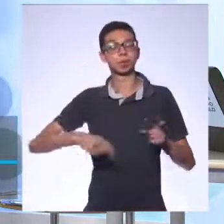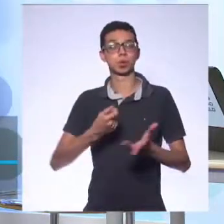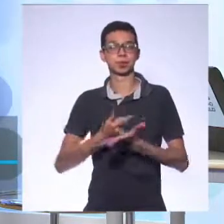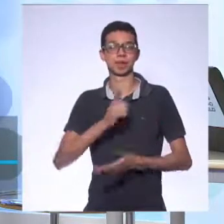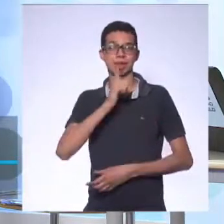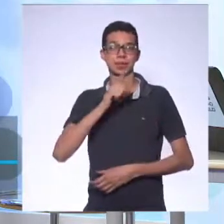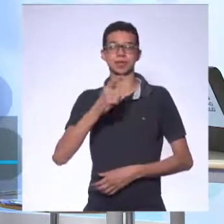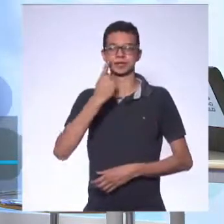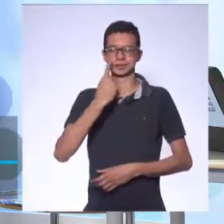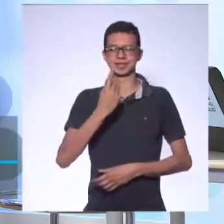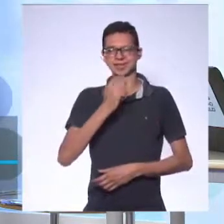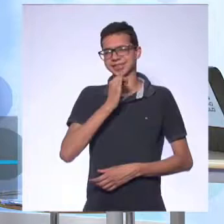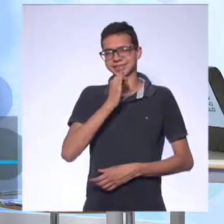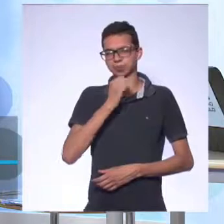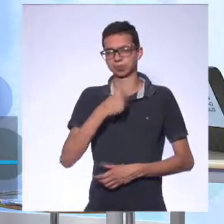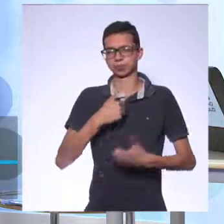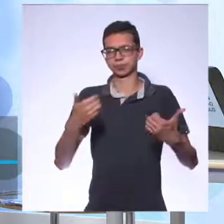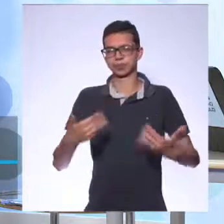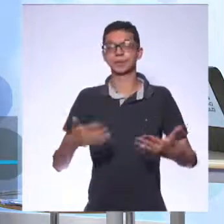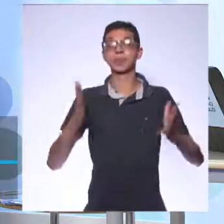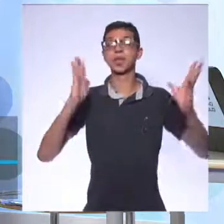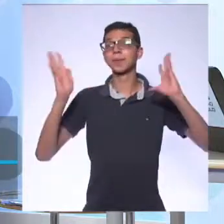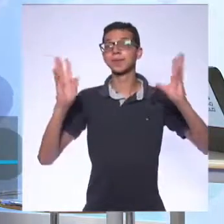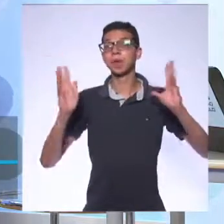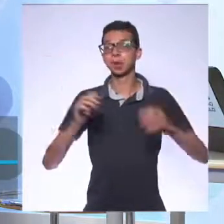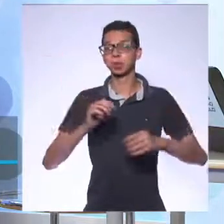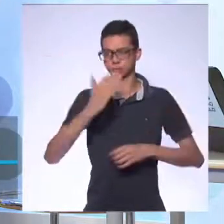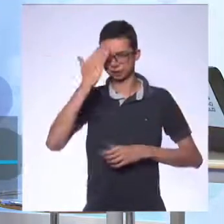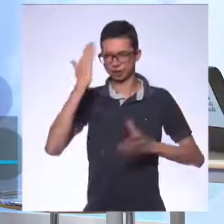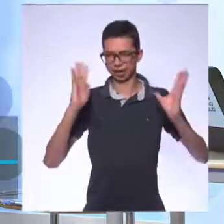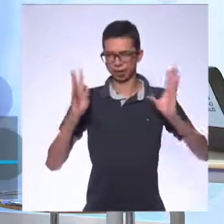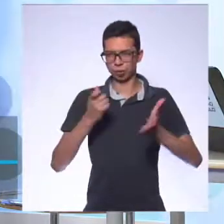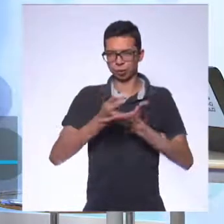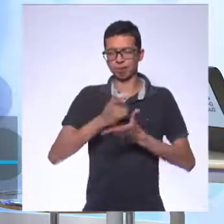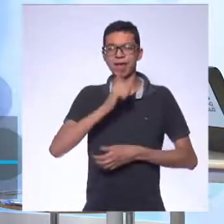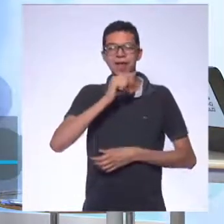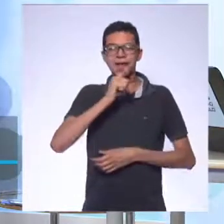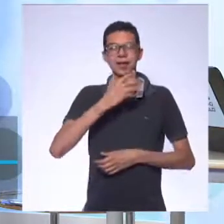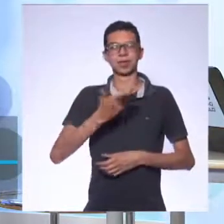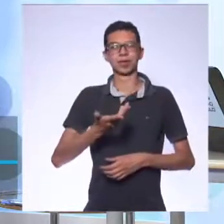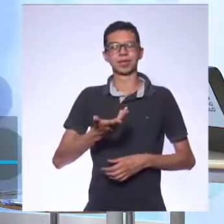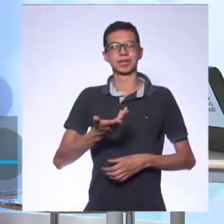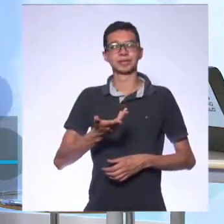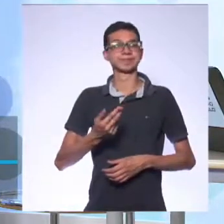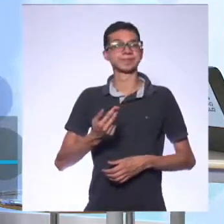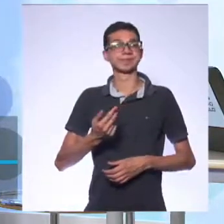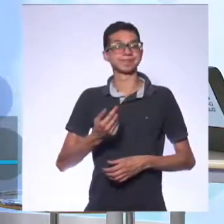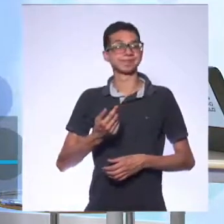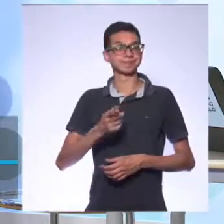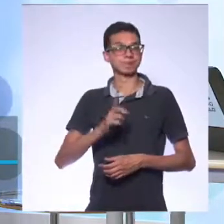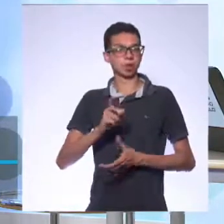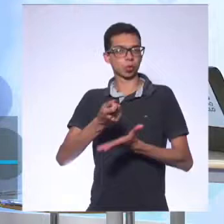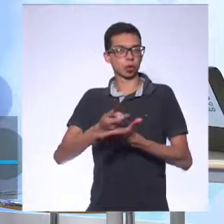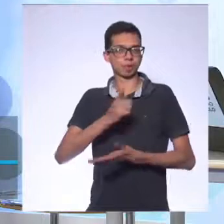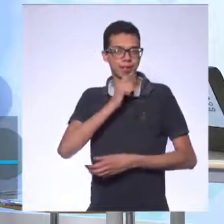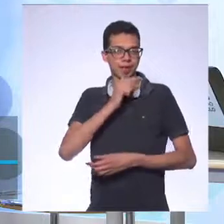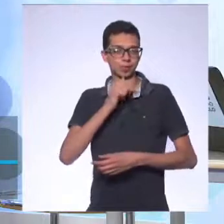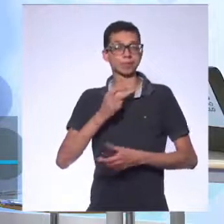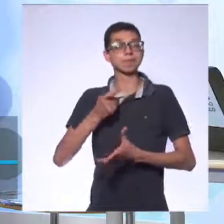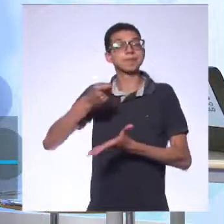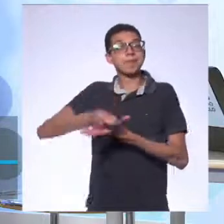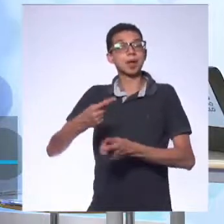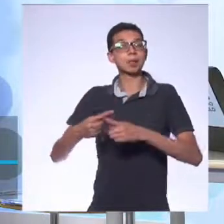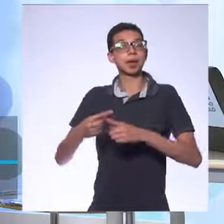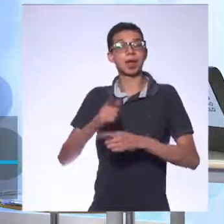do frete. A água é de graça. Tá bom? Então, a gente não paga pela água. A gente paga pelo tratamento da água. E é